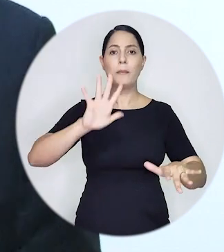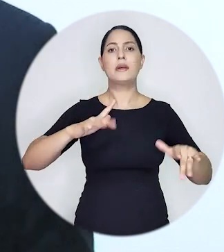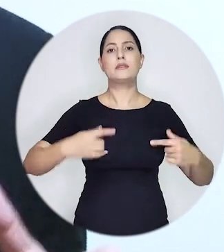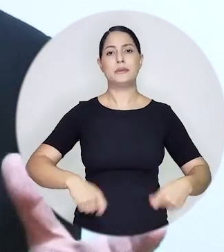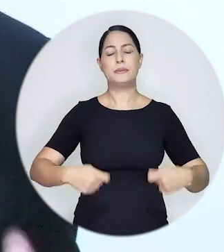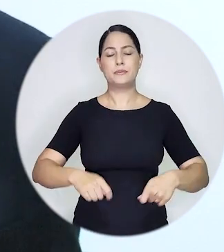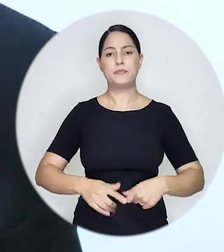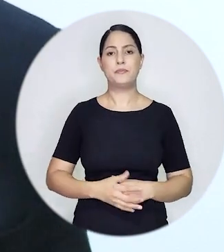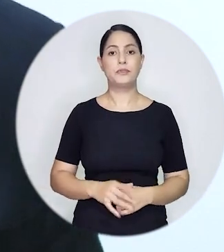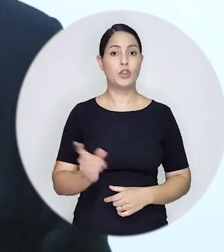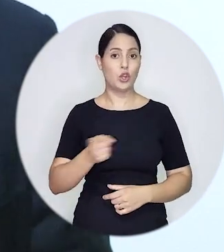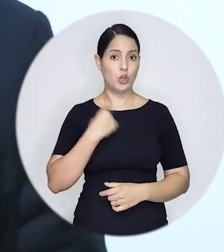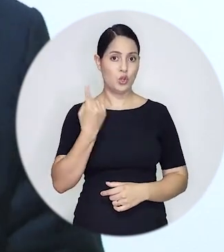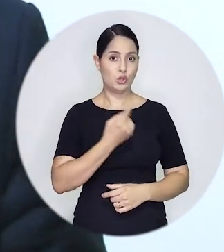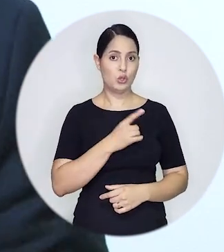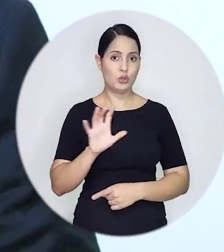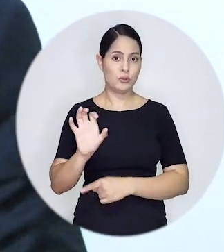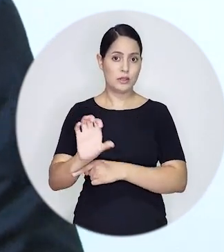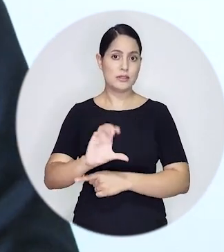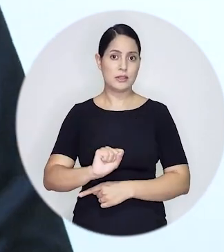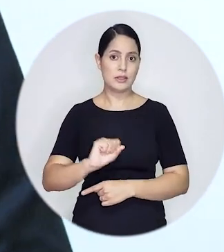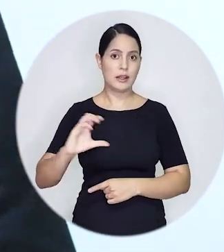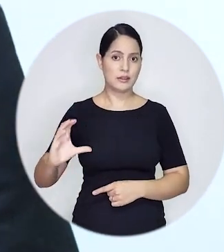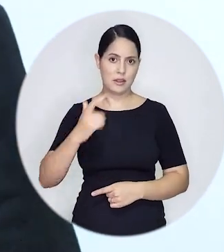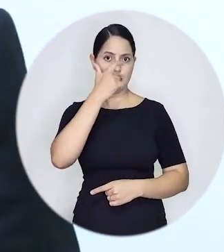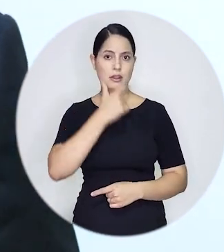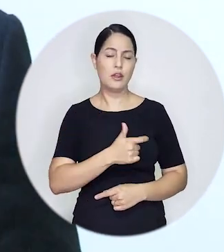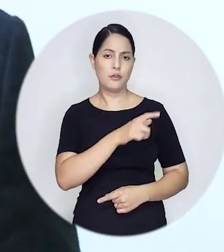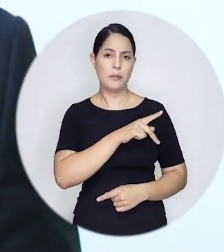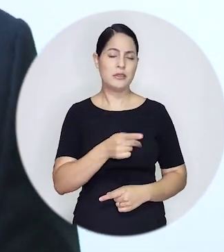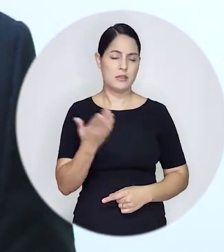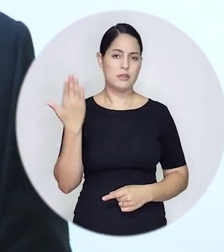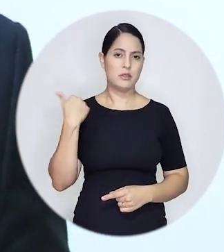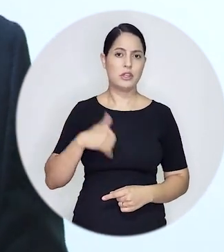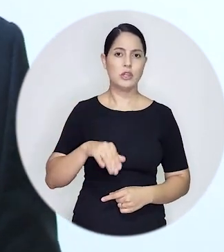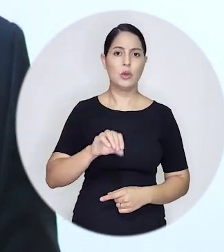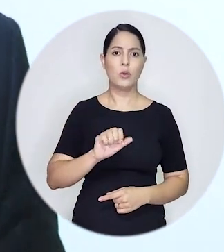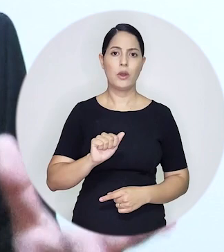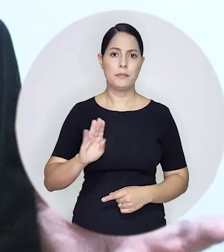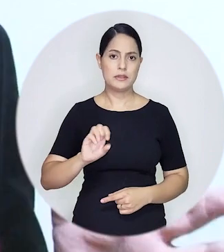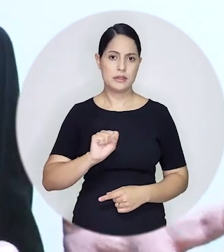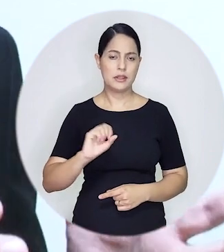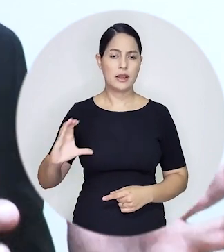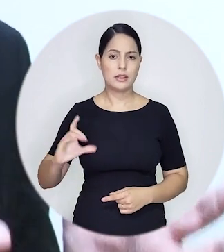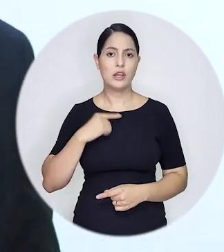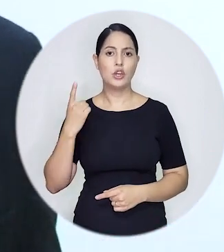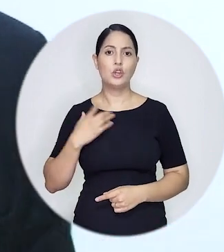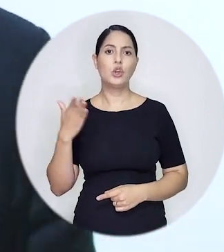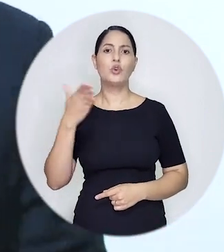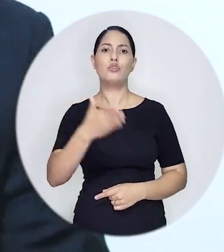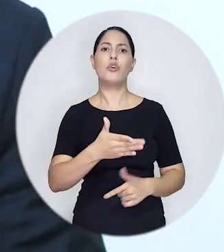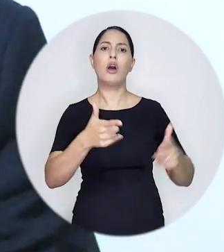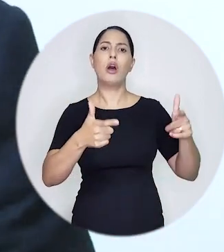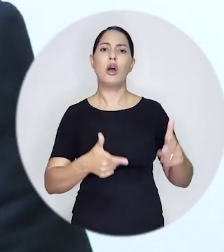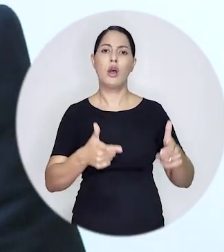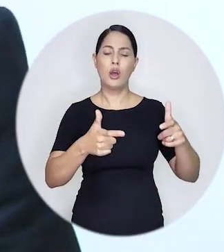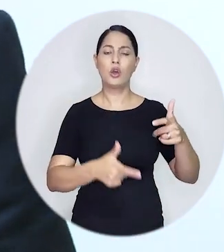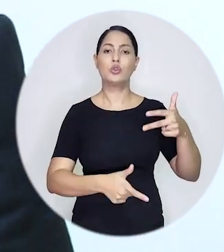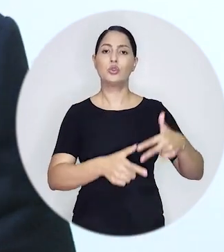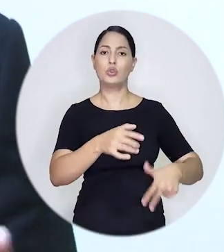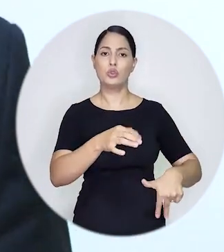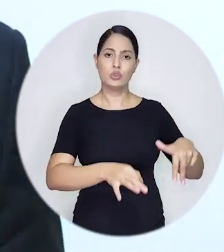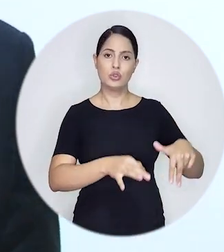unidades. Nós, em Santa Catarina, enquanto presidente da seccional catarinense da Ordem, nós tivemos a satisfação de, em conjunto com o